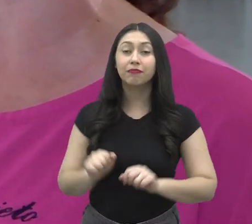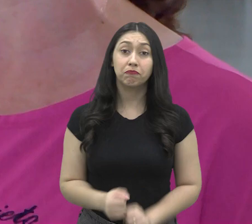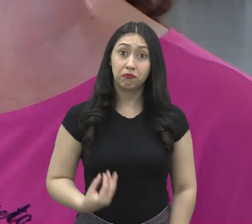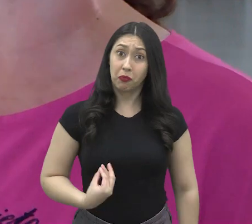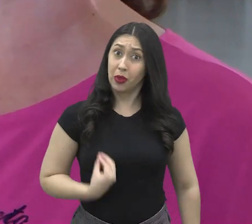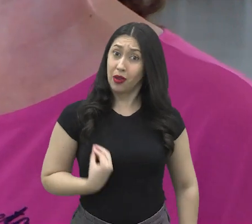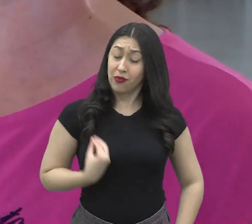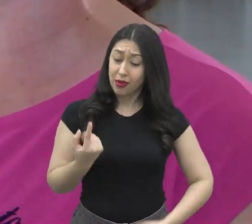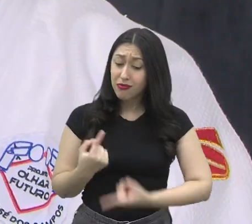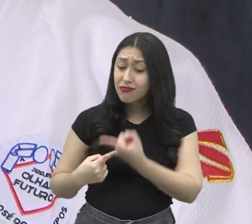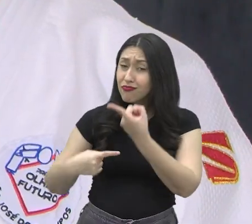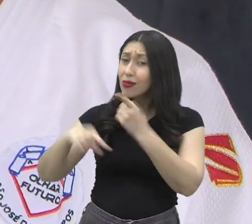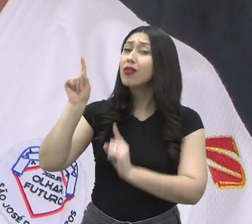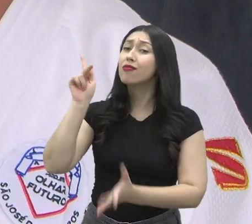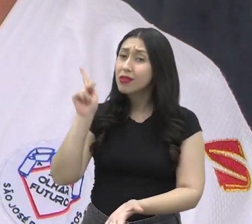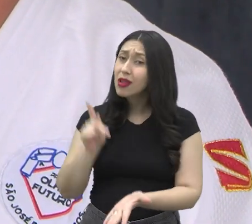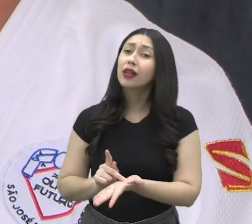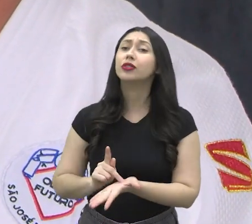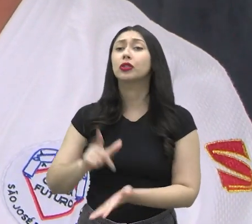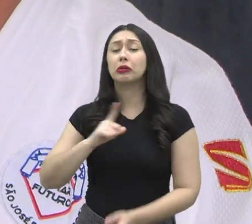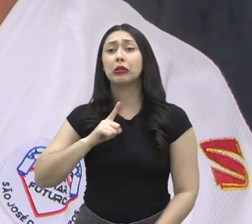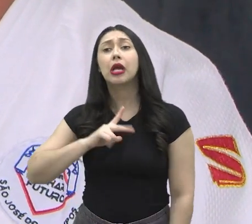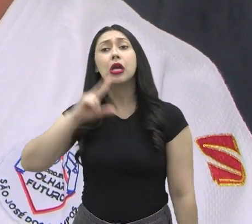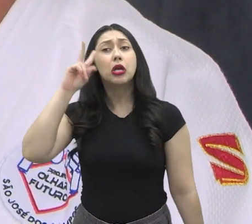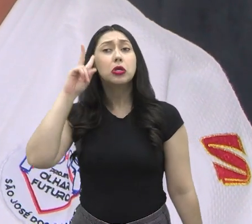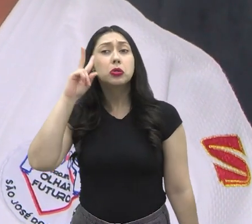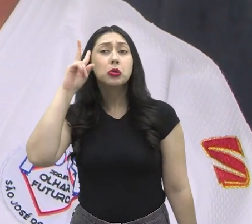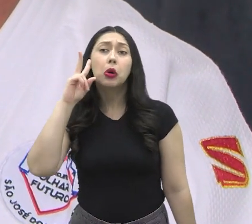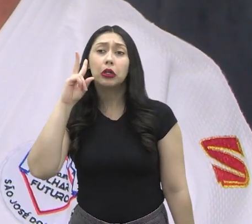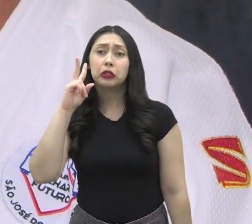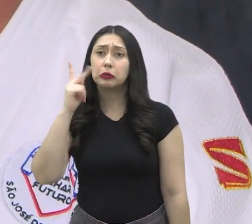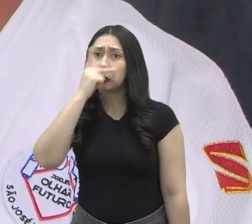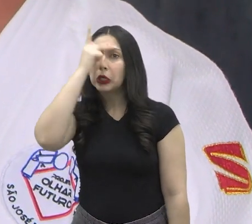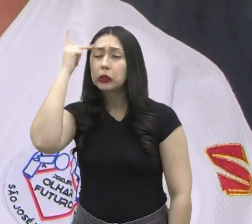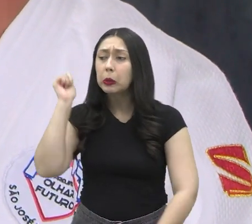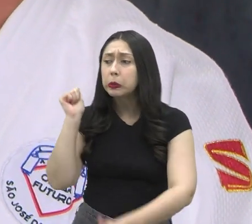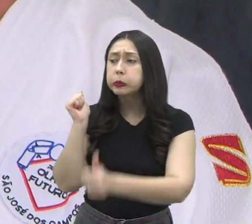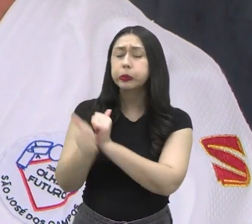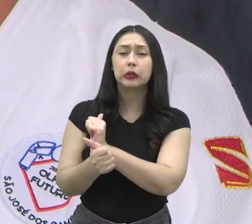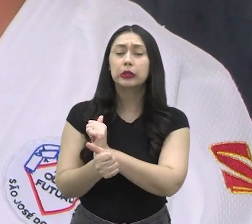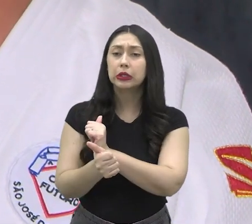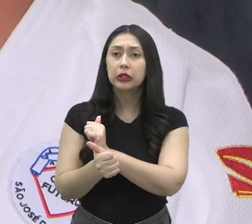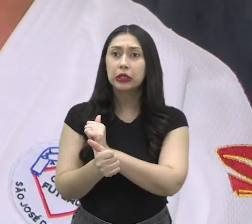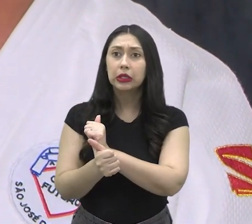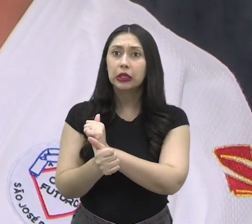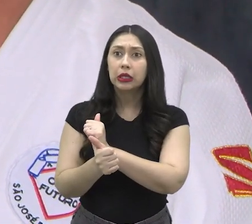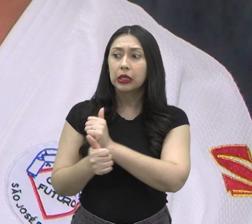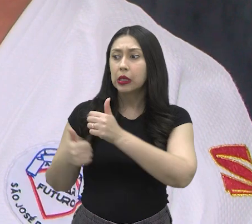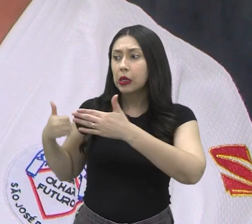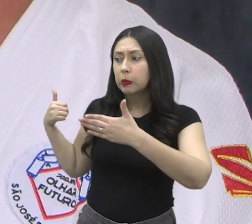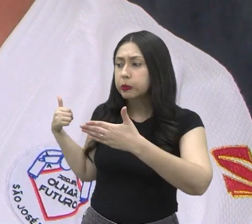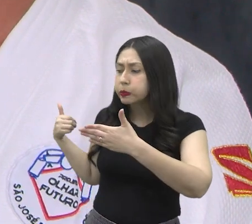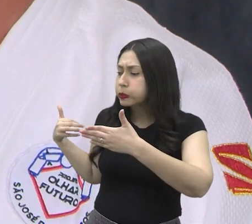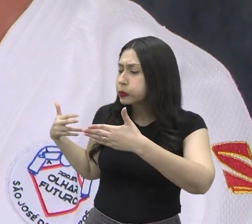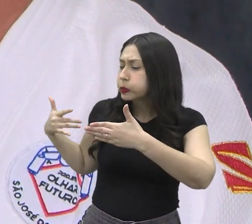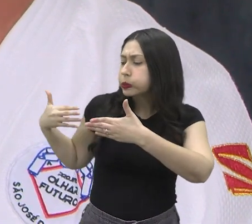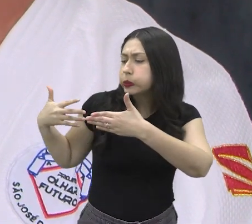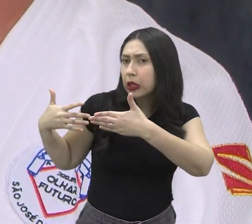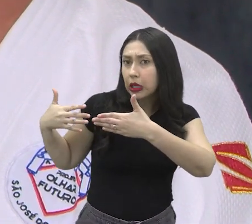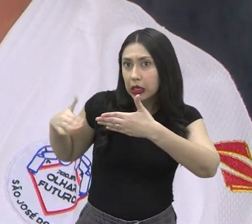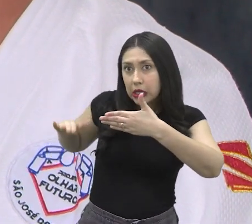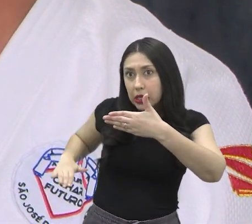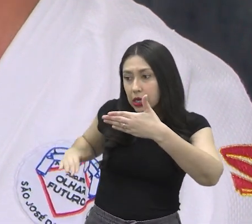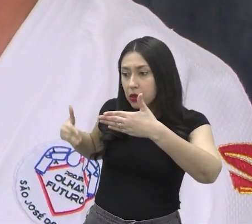pessoas em vários aspectos. A transformação de vidas é muito grande. Nós temos aqui histórias de alguns atletas que